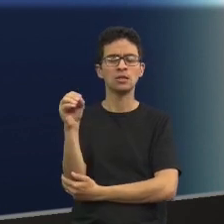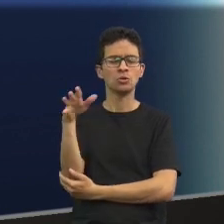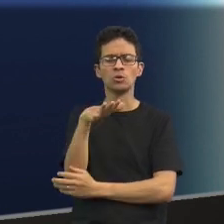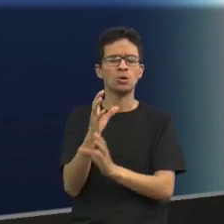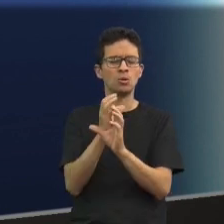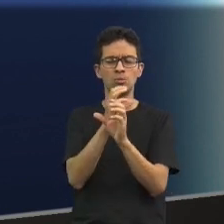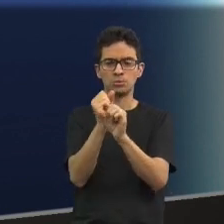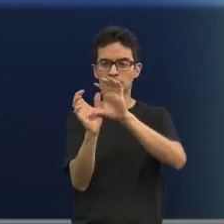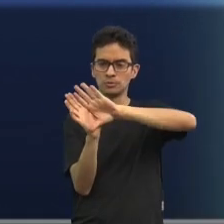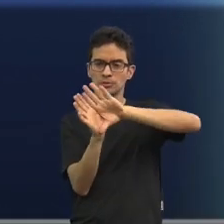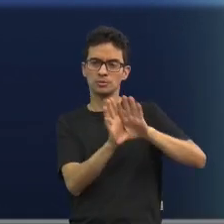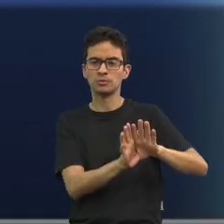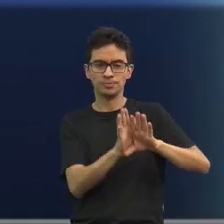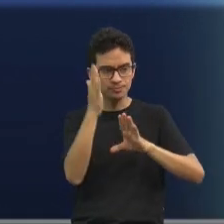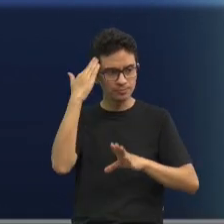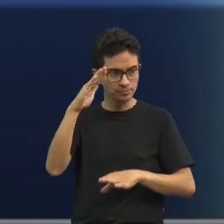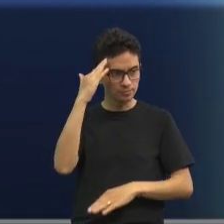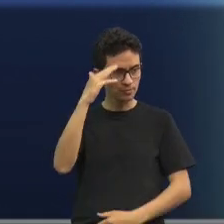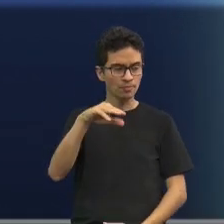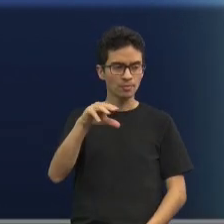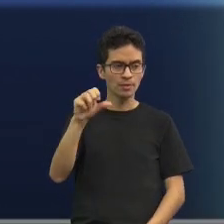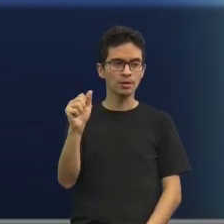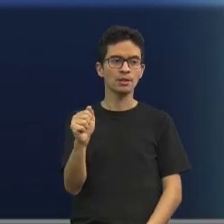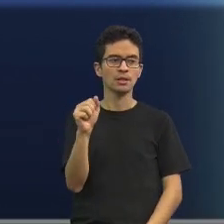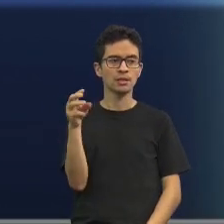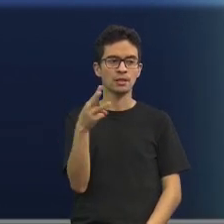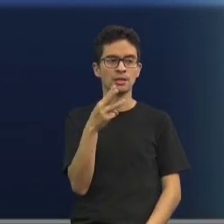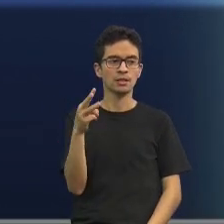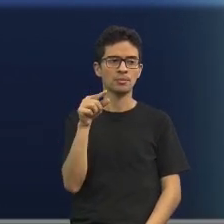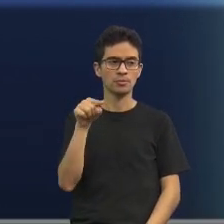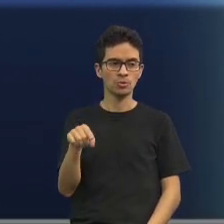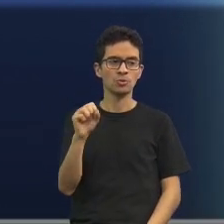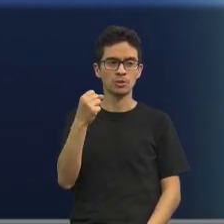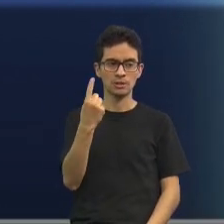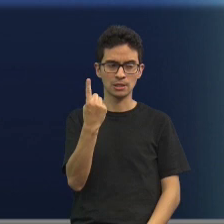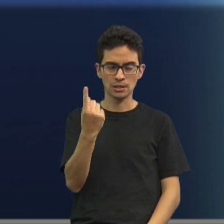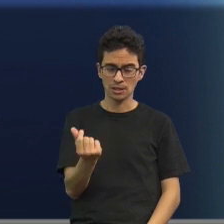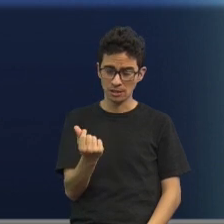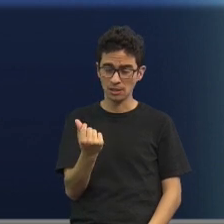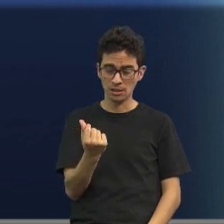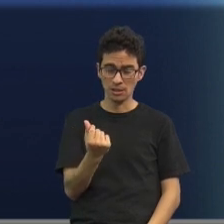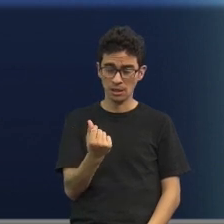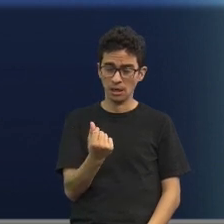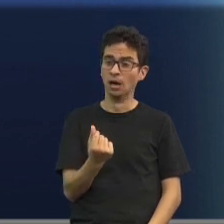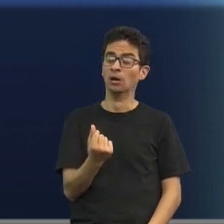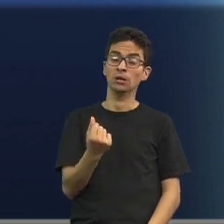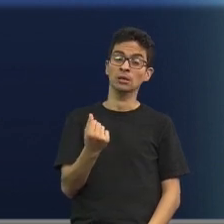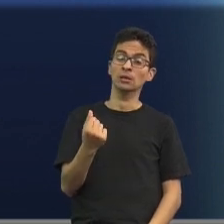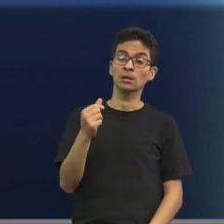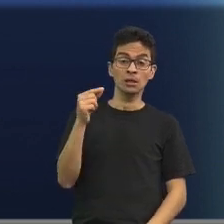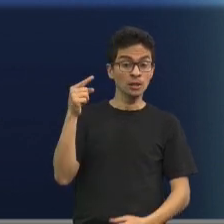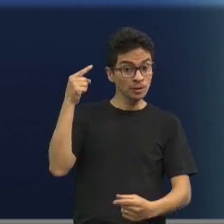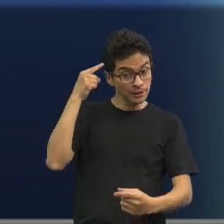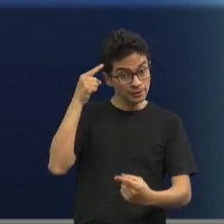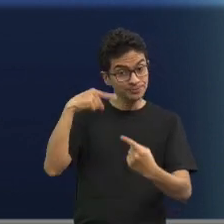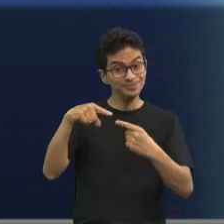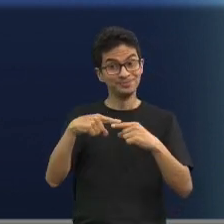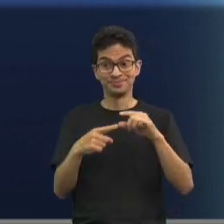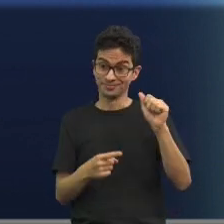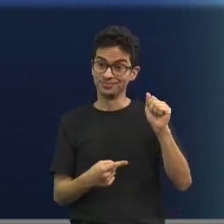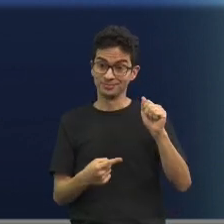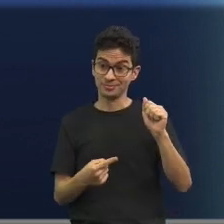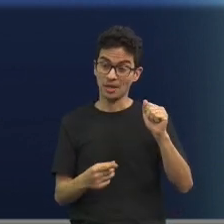isolando a massa 33 1816 o que daria alternativa porém